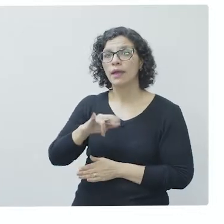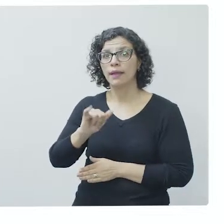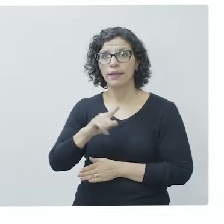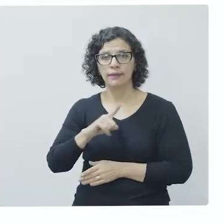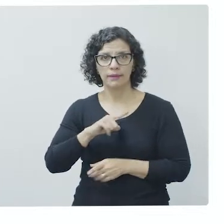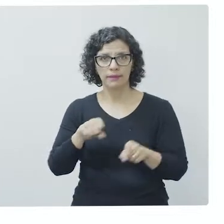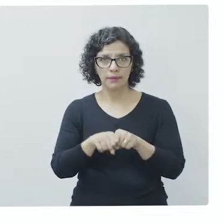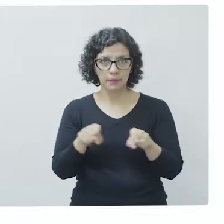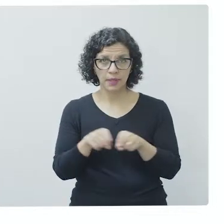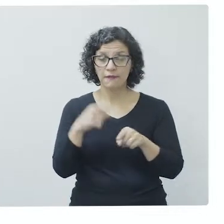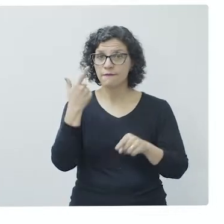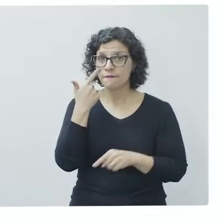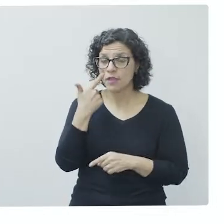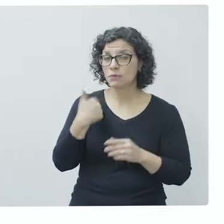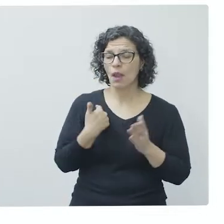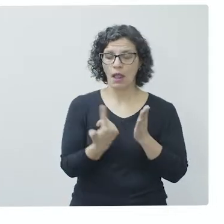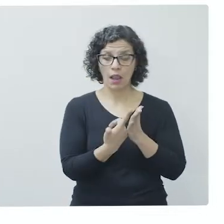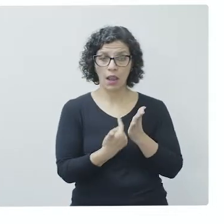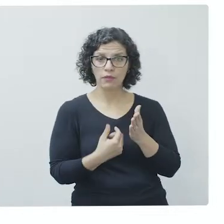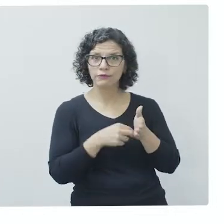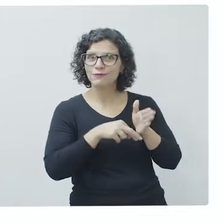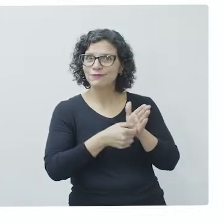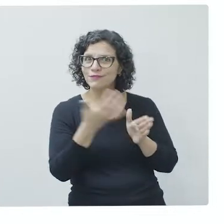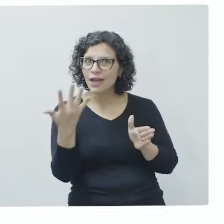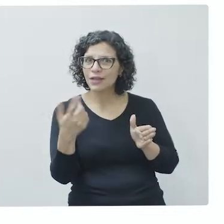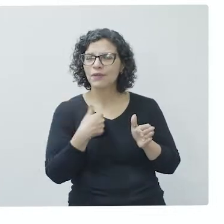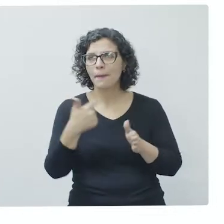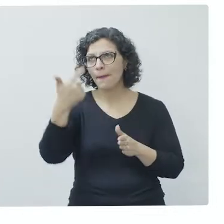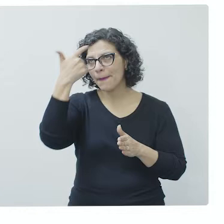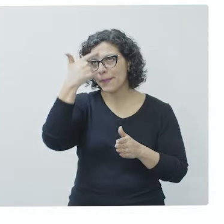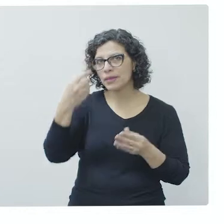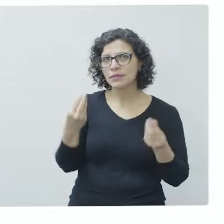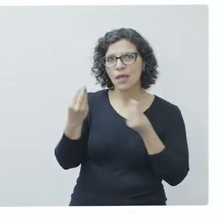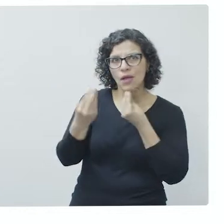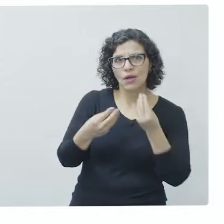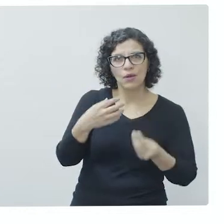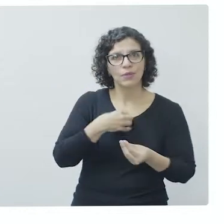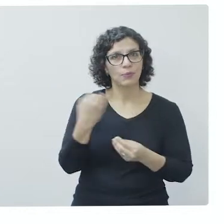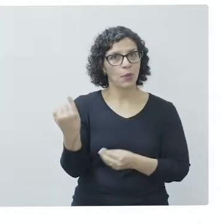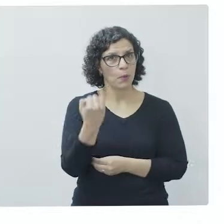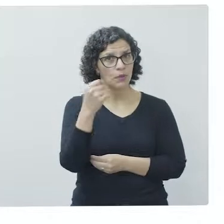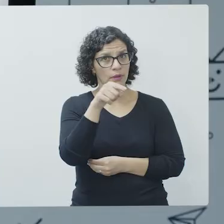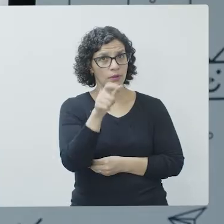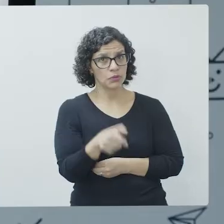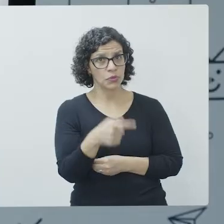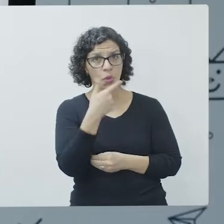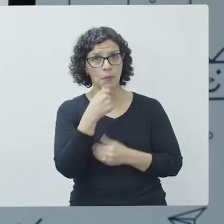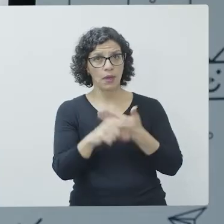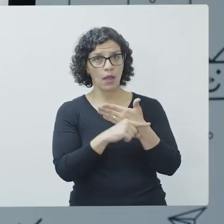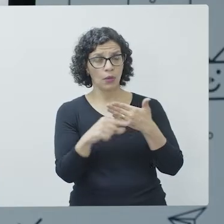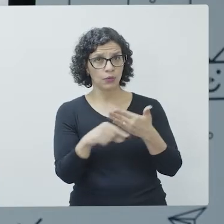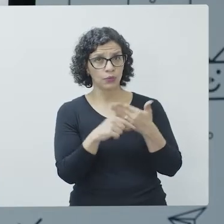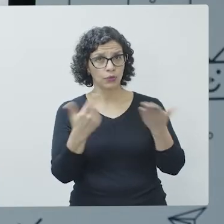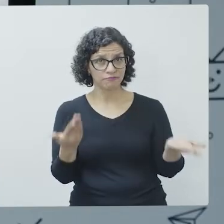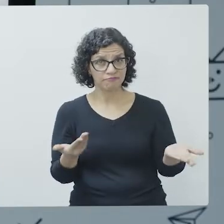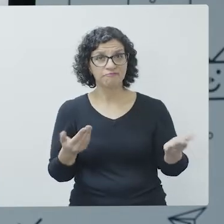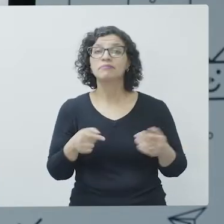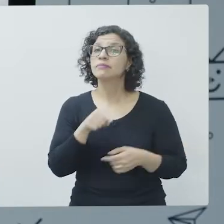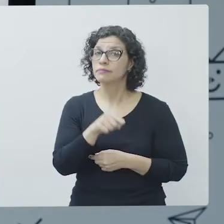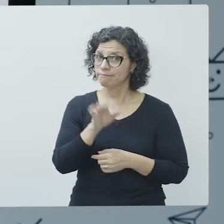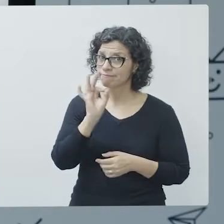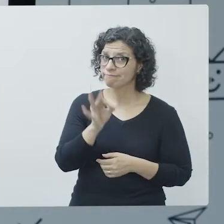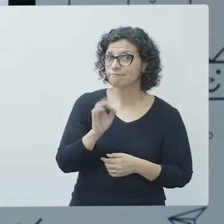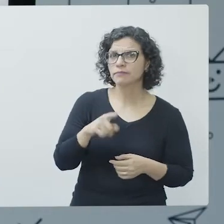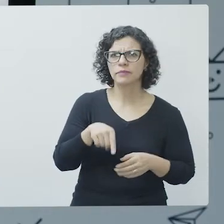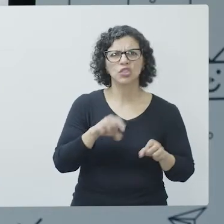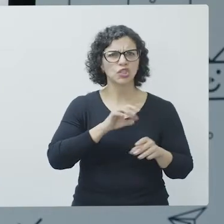Rica. Então, para a gente pensar, olha só, para a gente pensar na importância desse nosso escritor, não é?